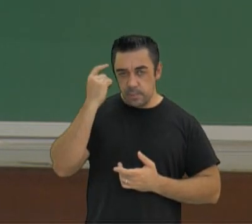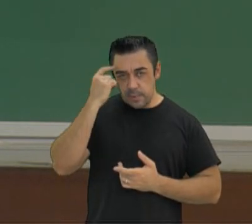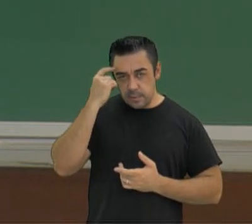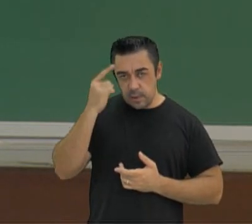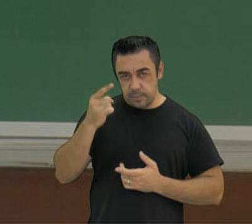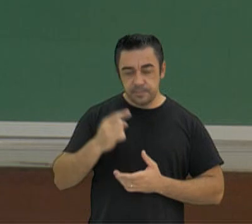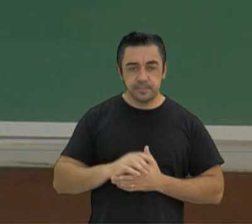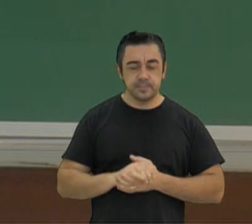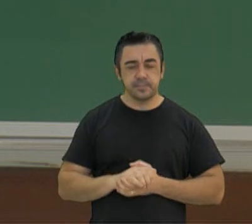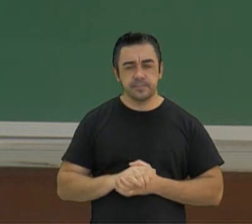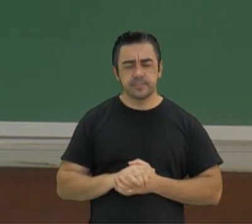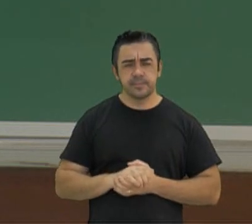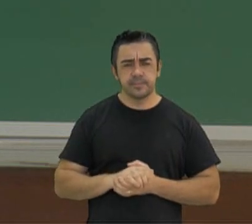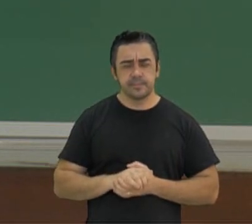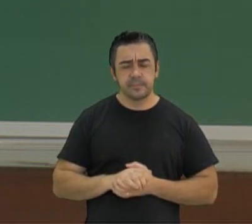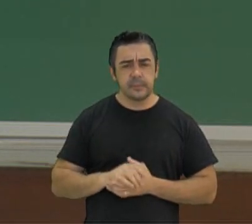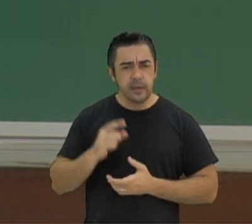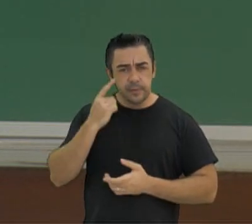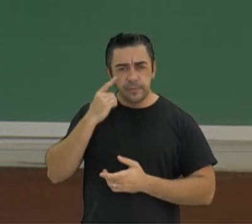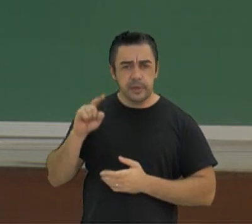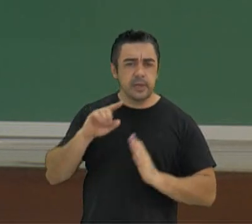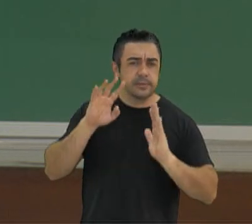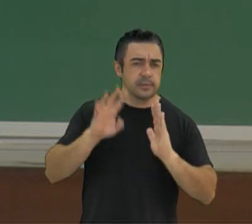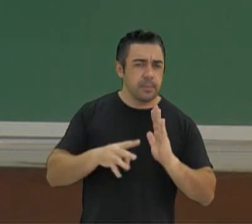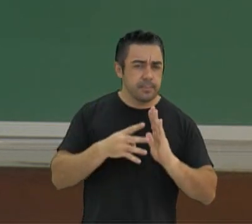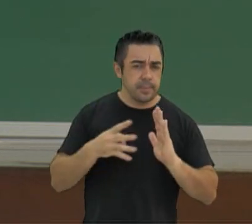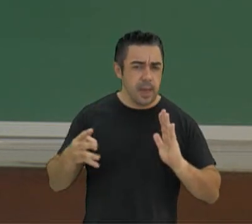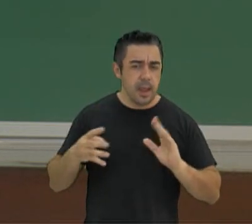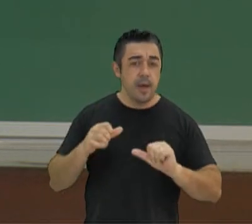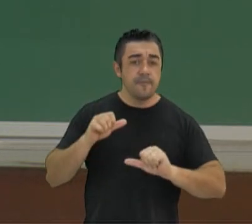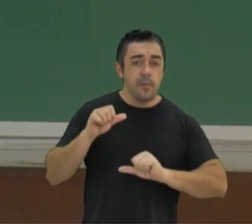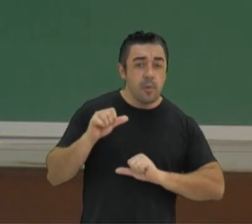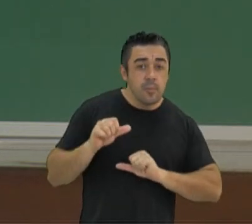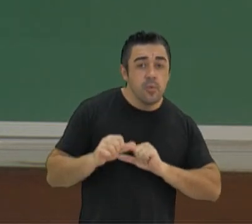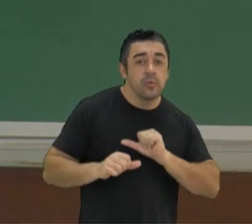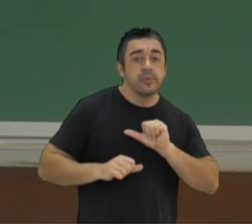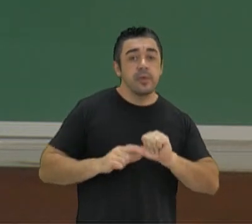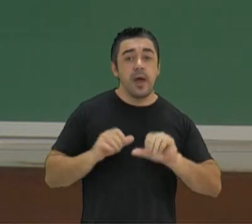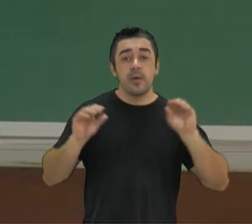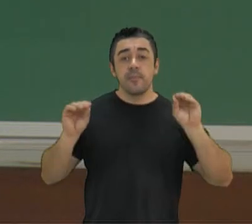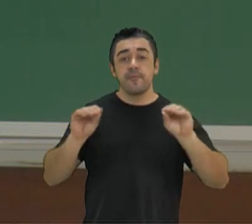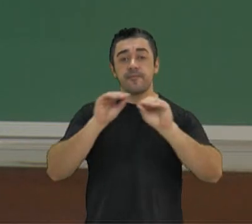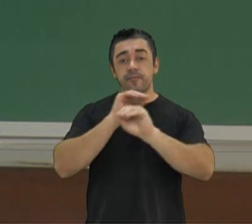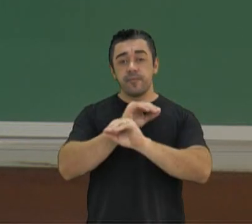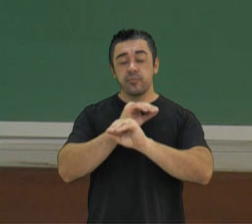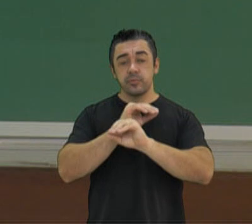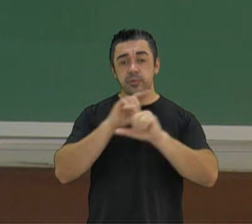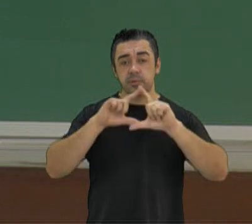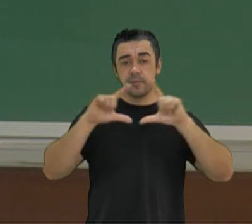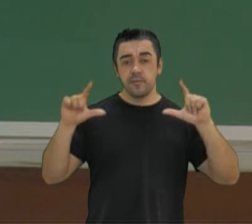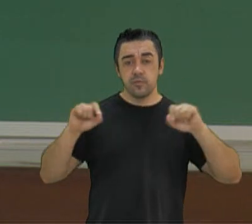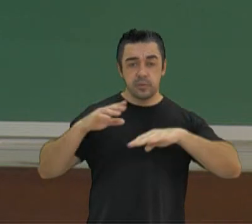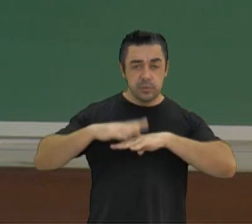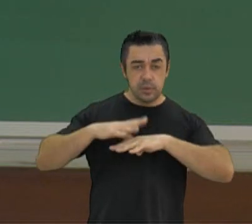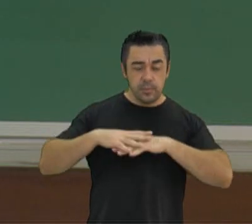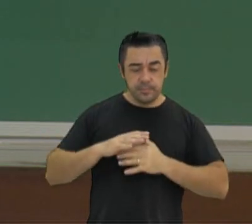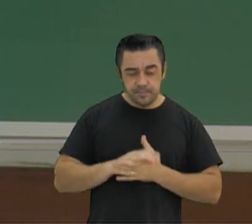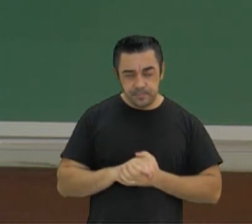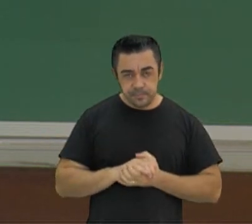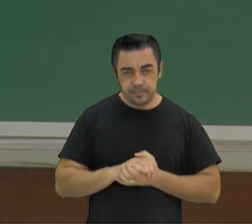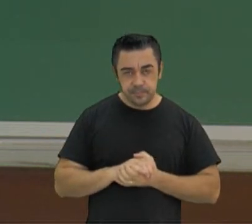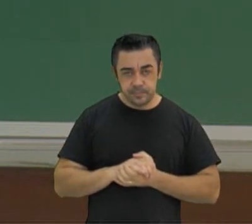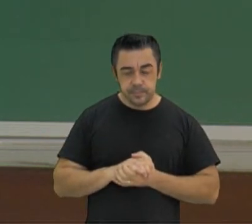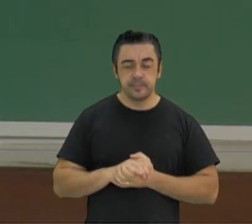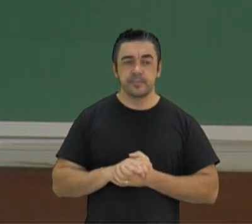pensar. Então, vamos pegar essa tabela e vamos transformar esses dados em uma função, tá? Para a gente poder trabalhar esses dados depois. Então,